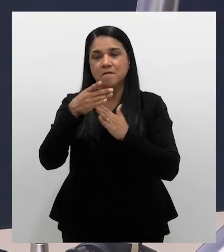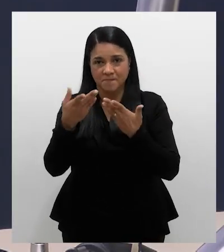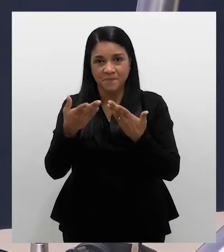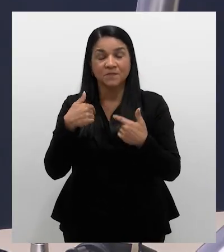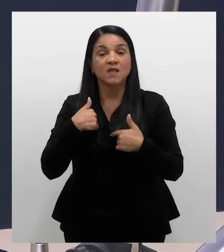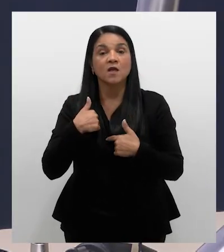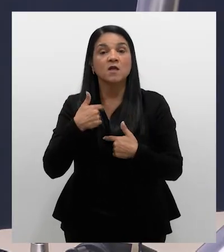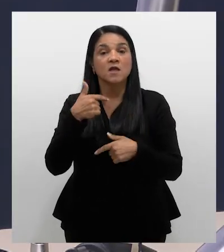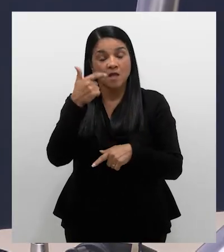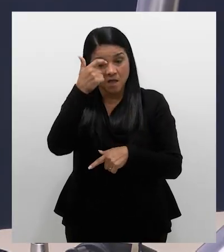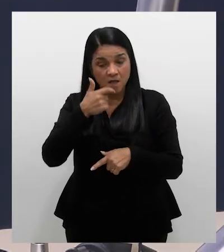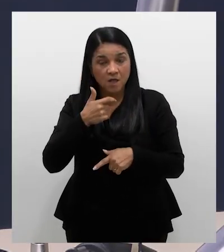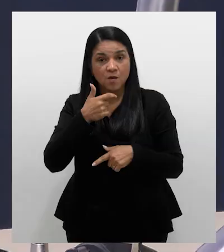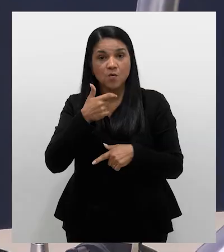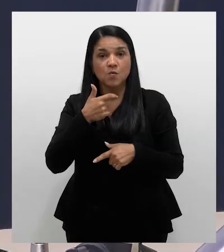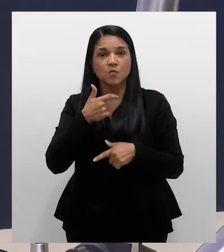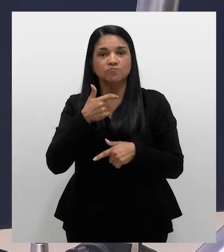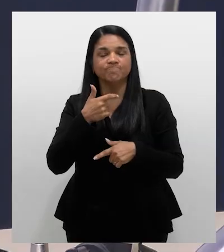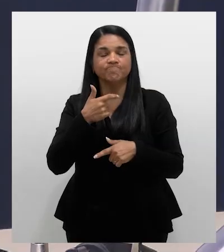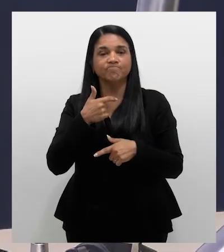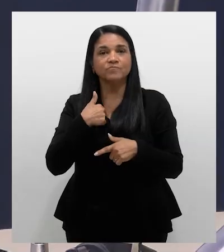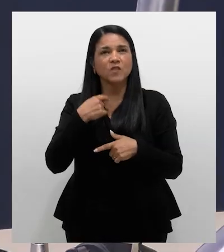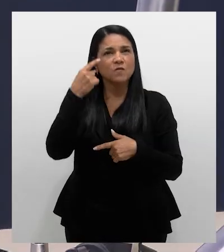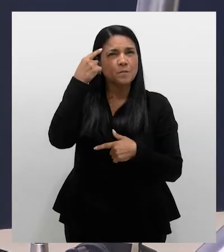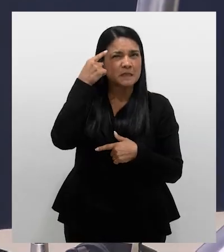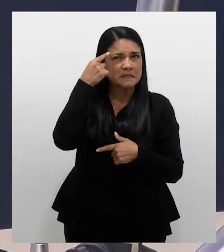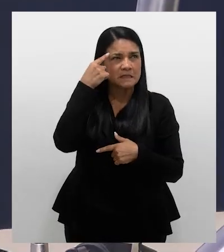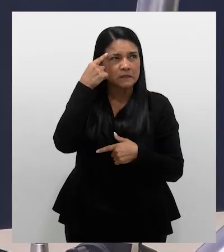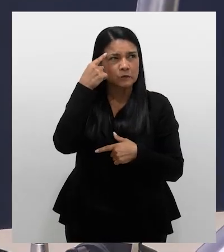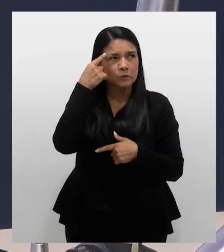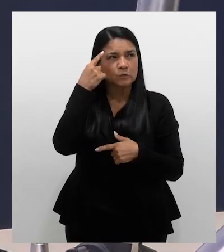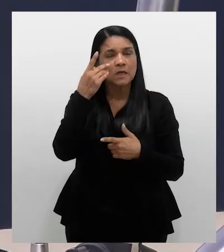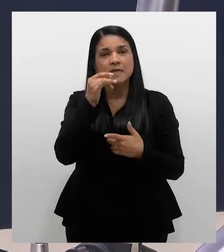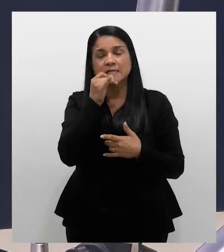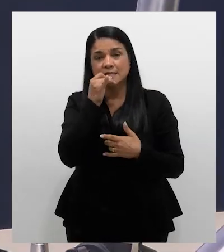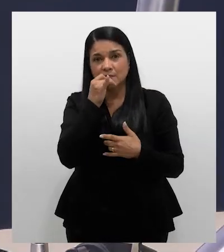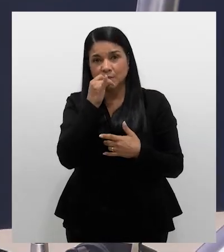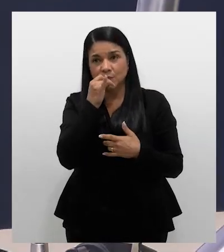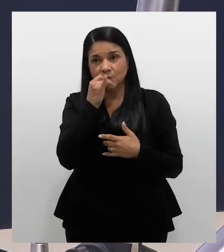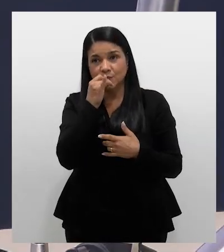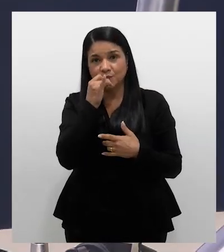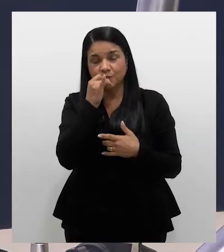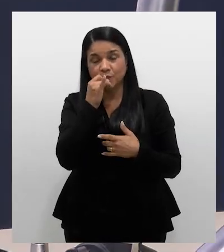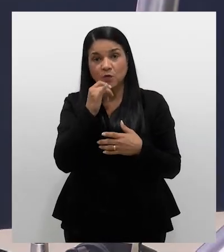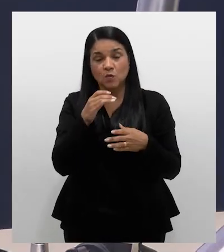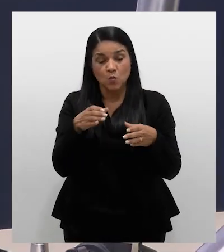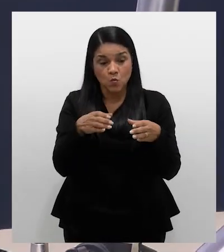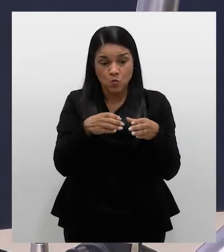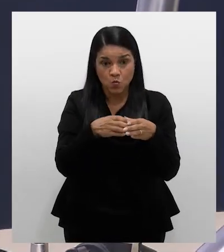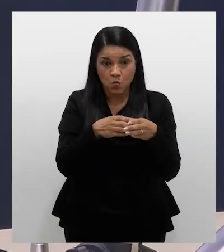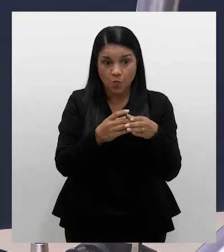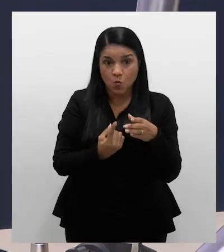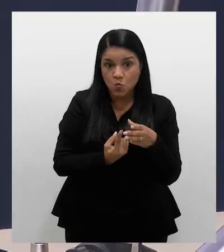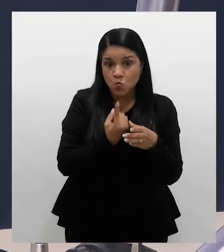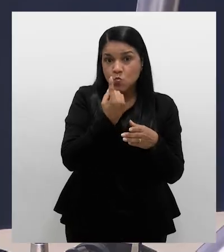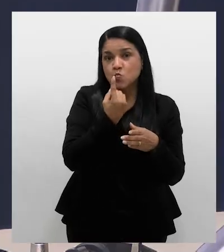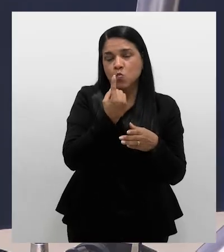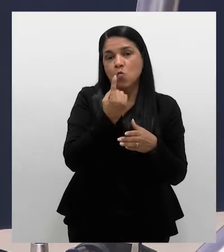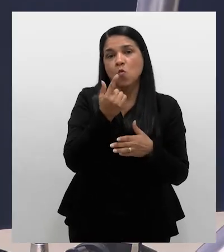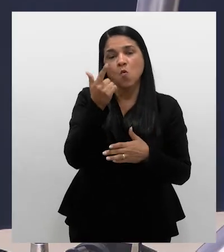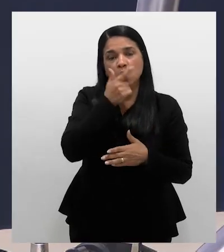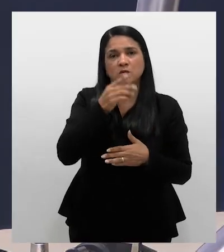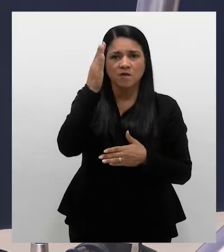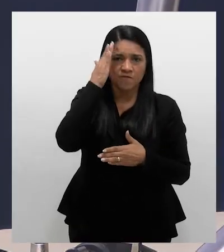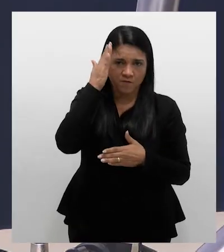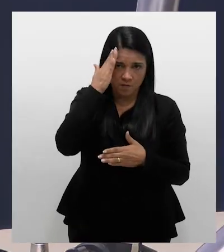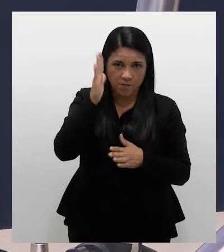Eu costumo lutar muito contra aquele pensamento. Mas é 1 em X milhões que consegue a